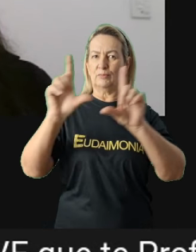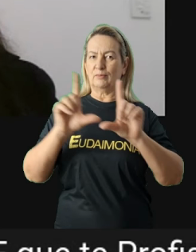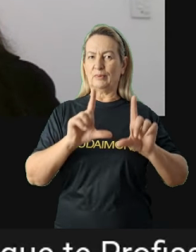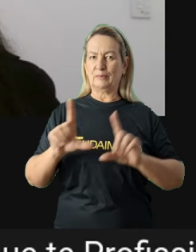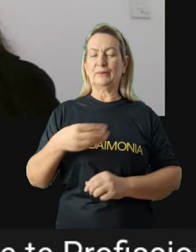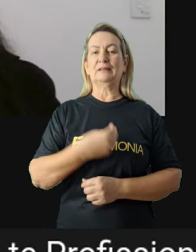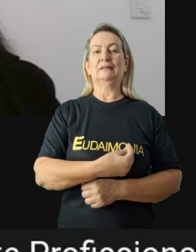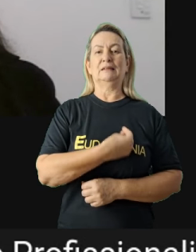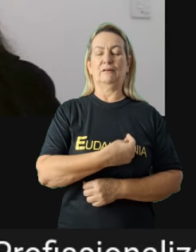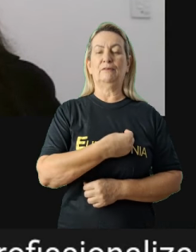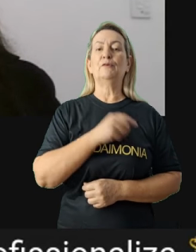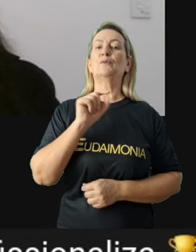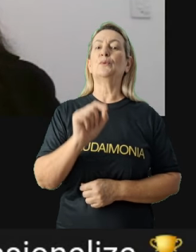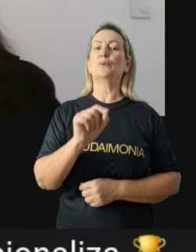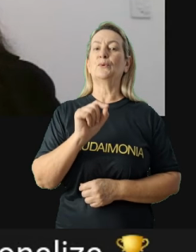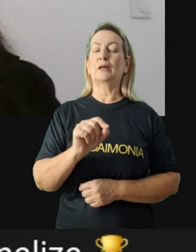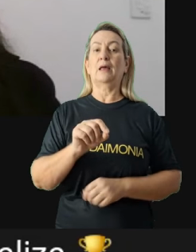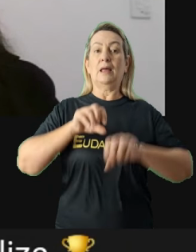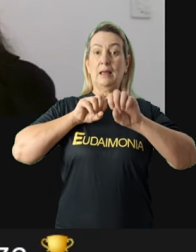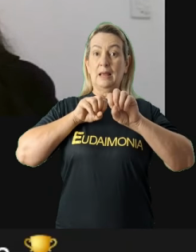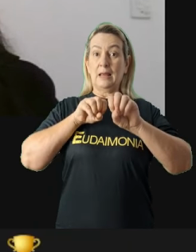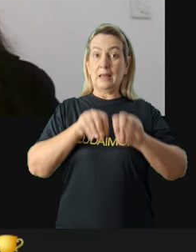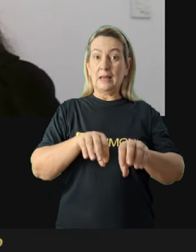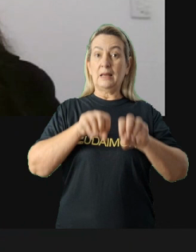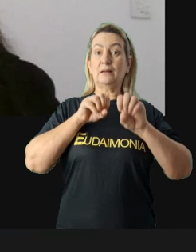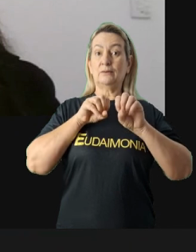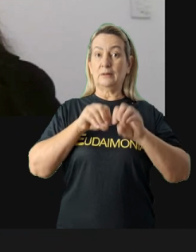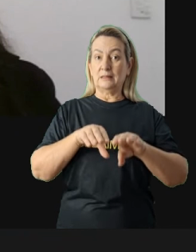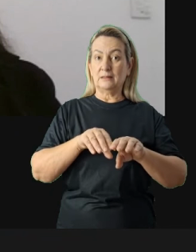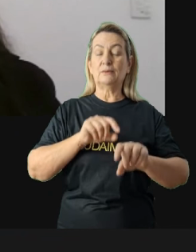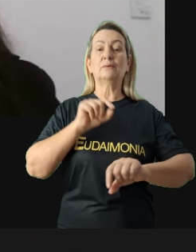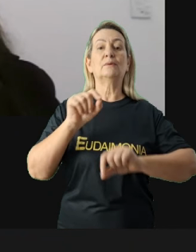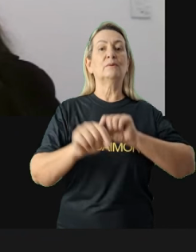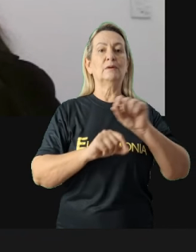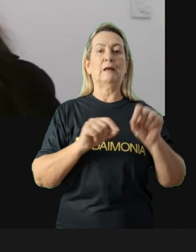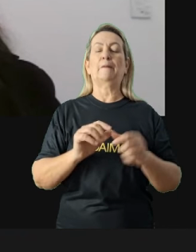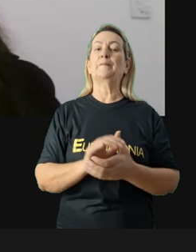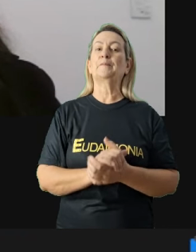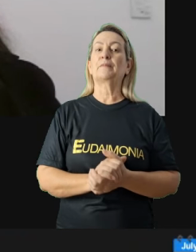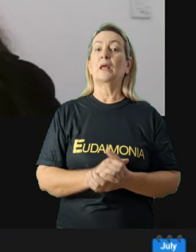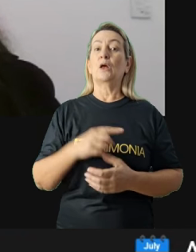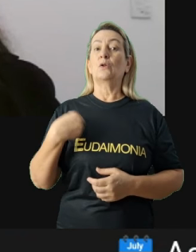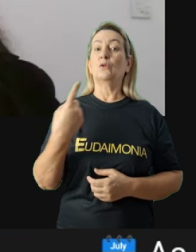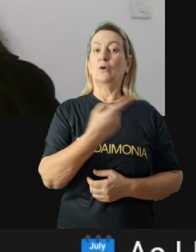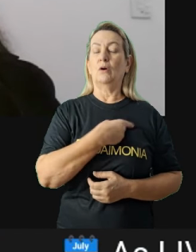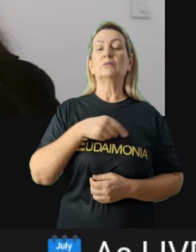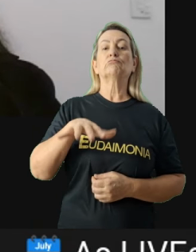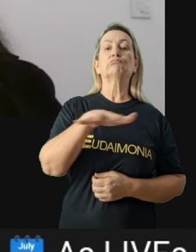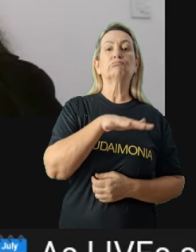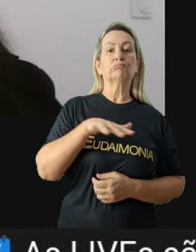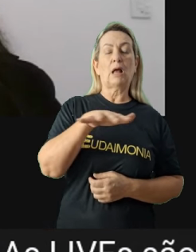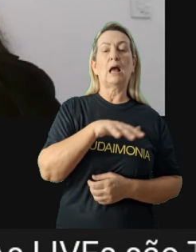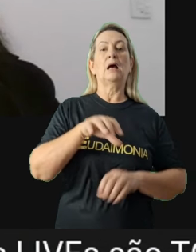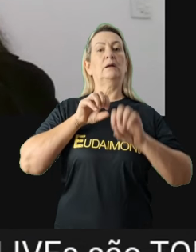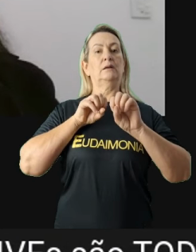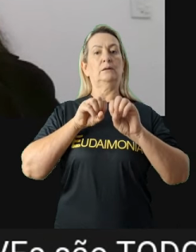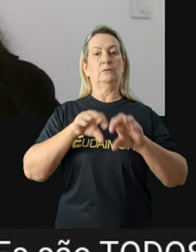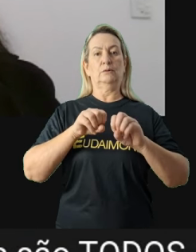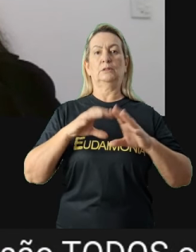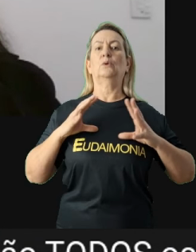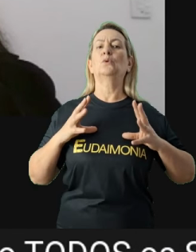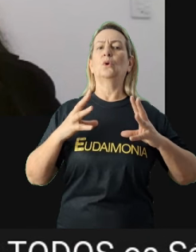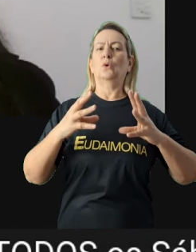e todas, que é o seguinte: eu acho que a educação, a gente, claro, a gente está